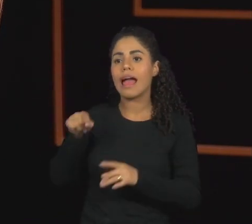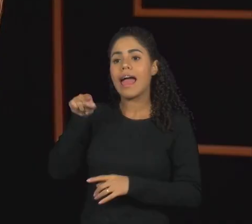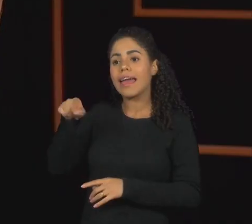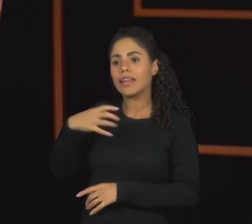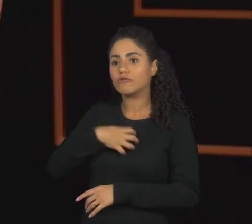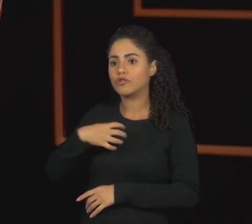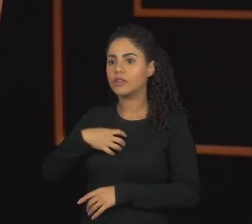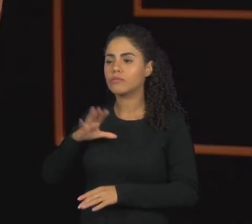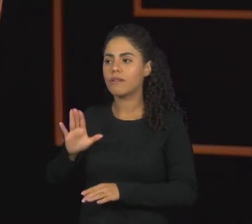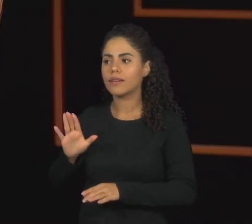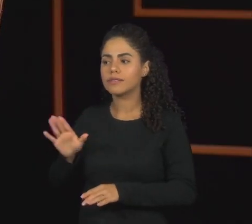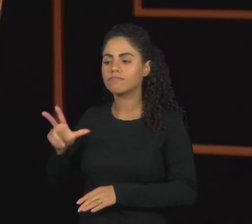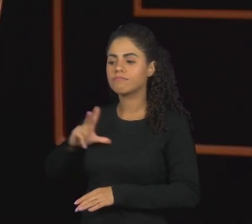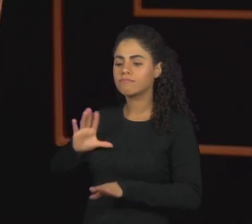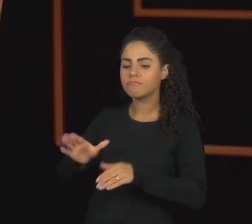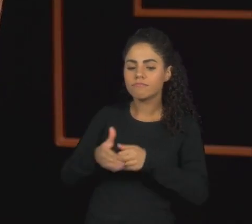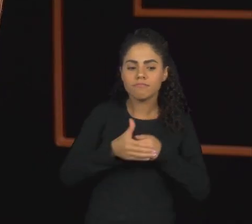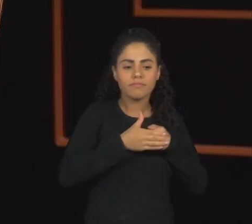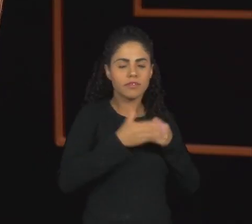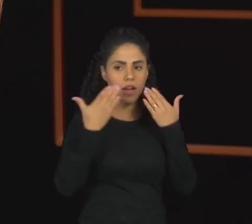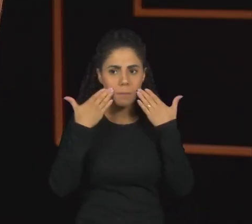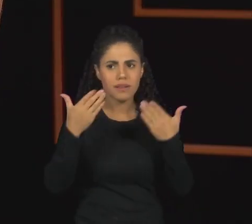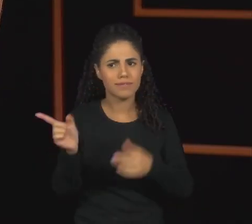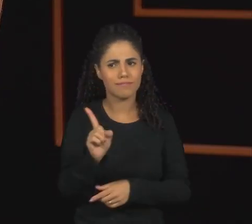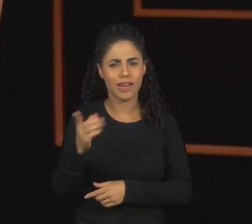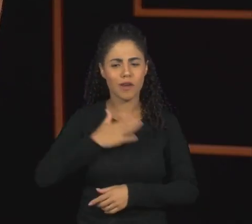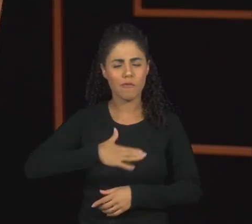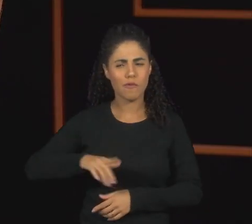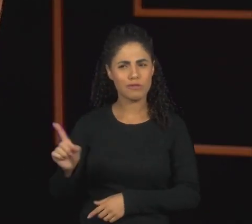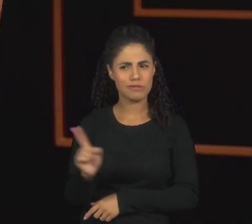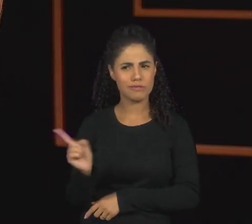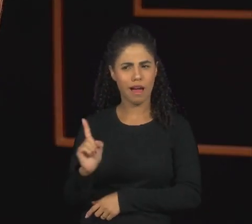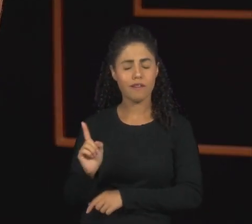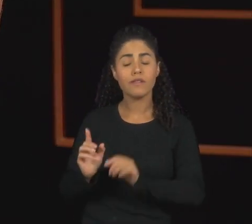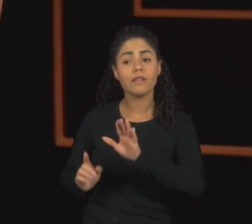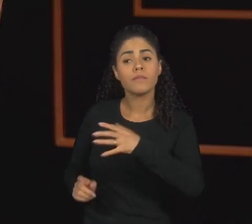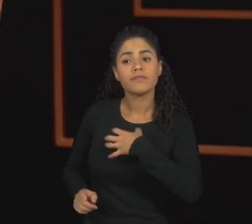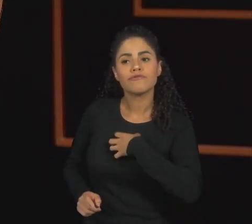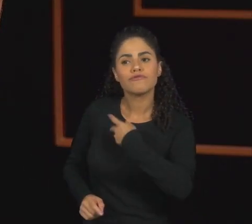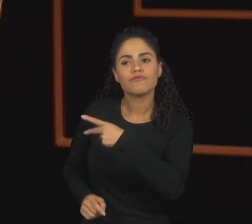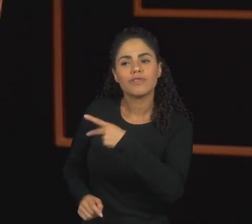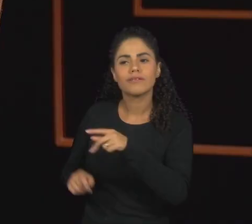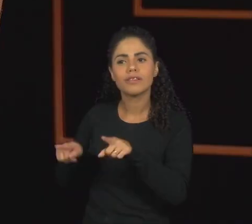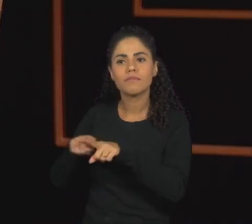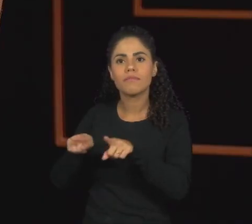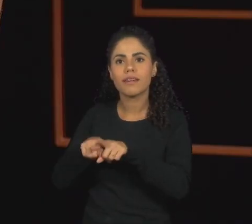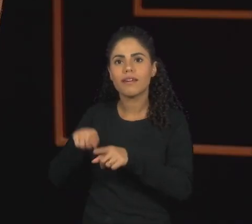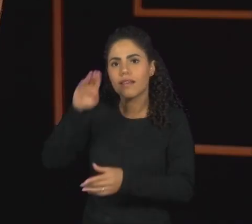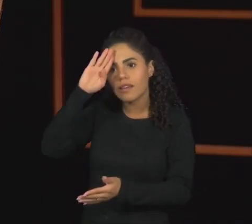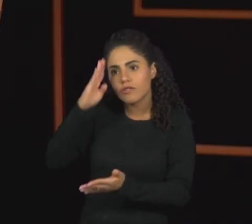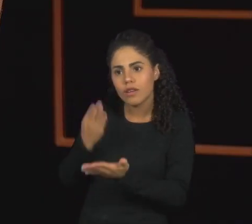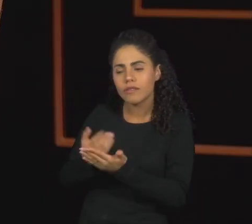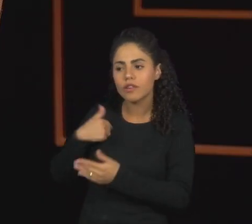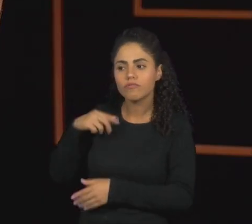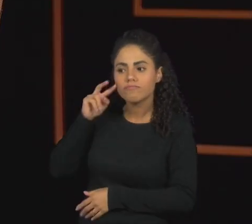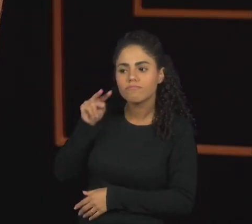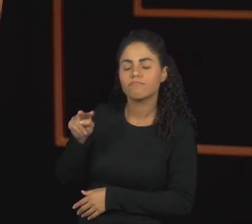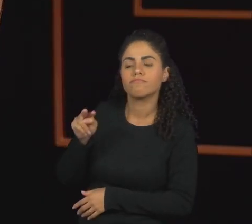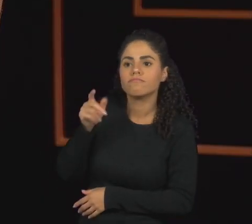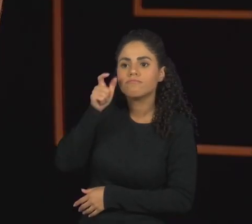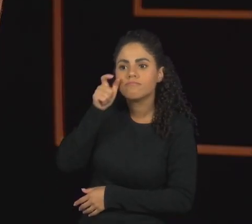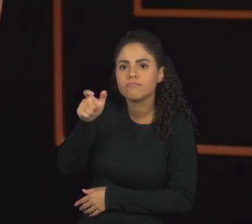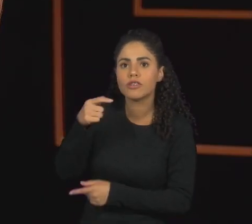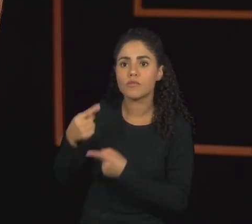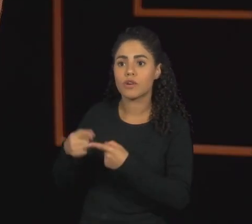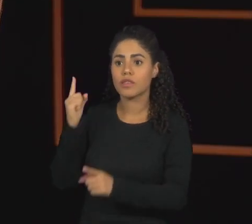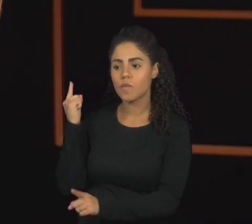muito reservado, não gostava de aparecer e que tinha um lado místico também, que sempre me interessou muito. Então, meu encontro